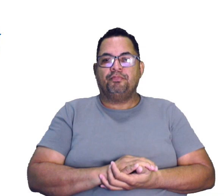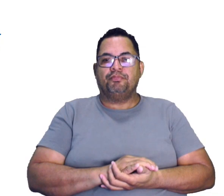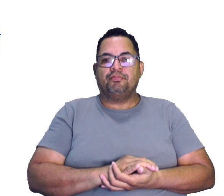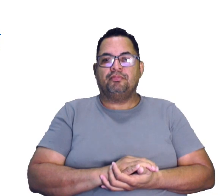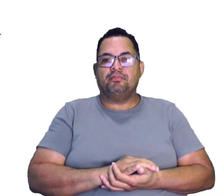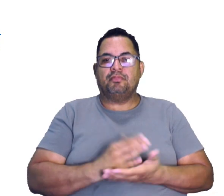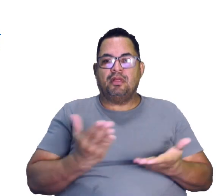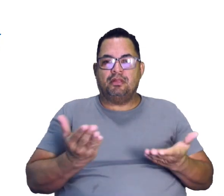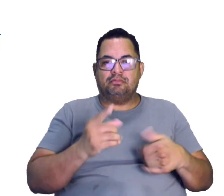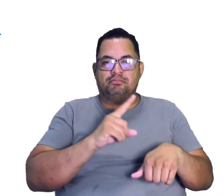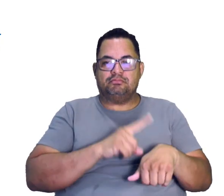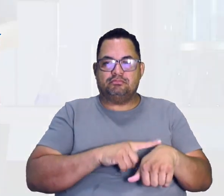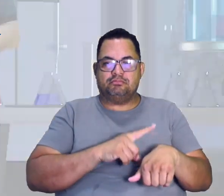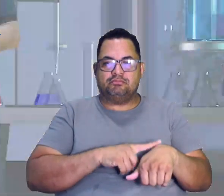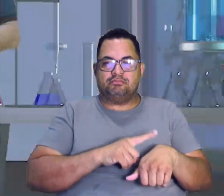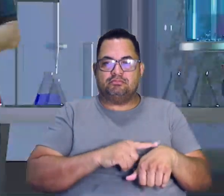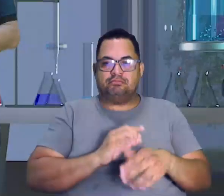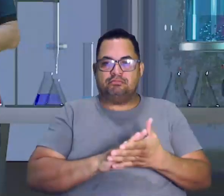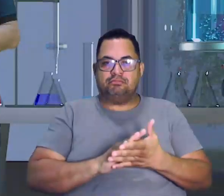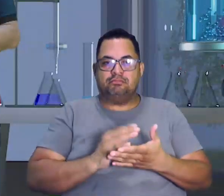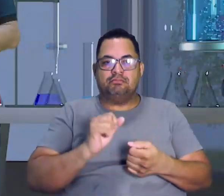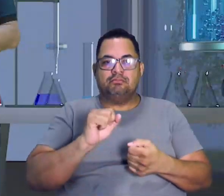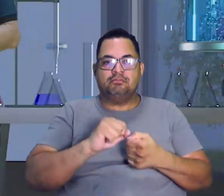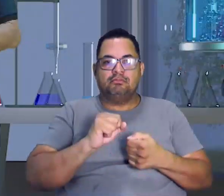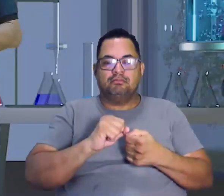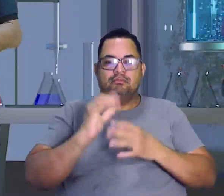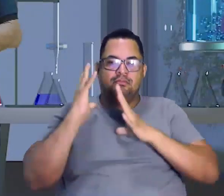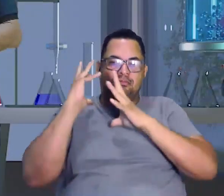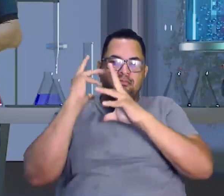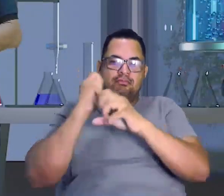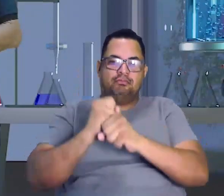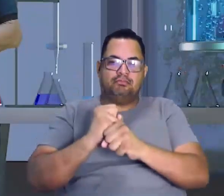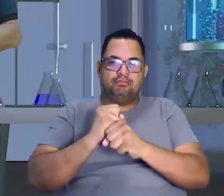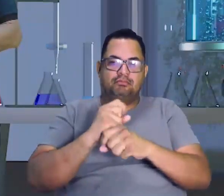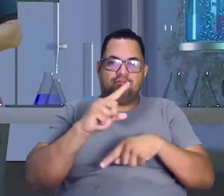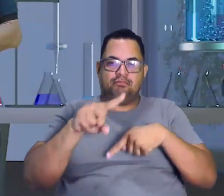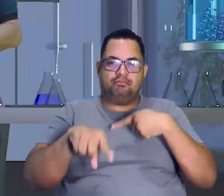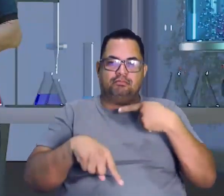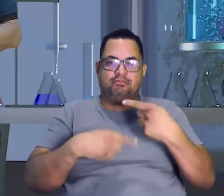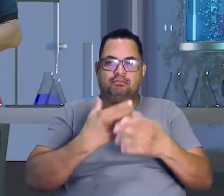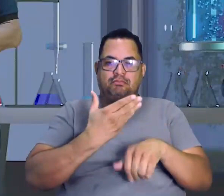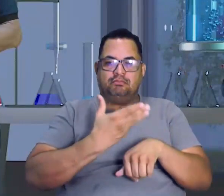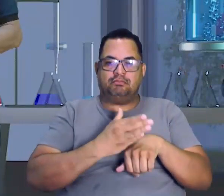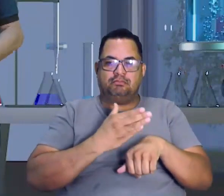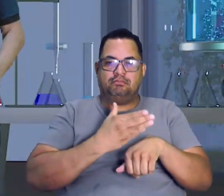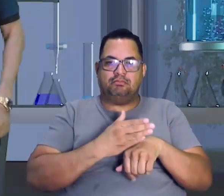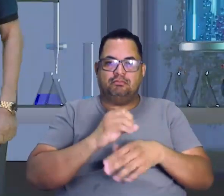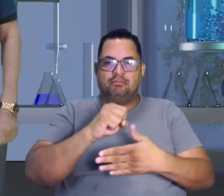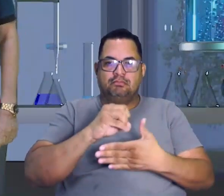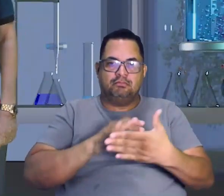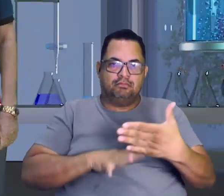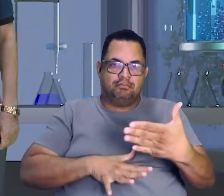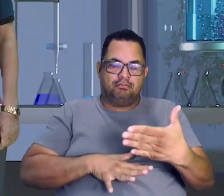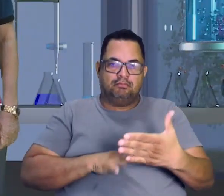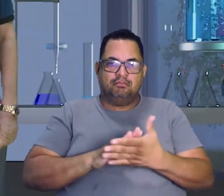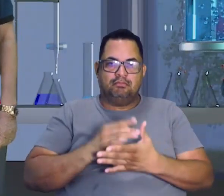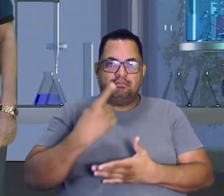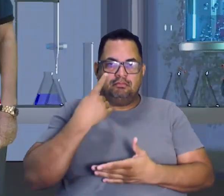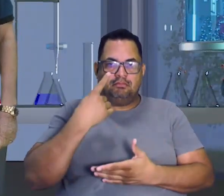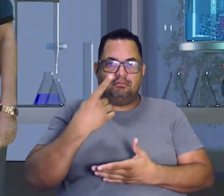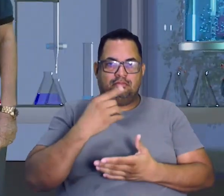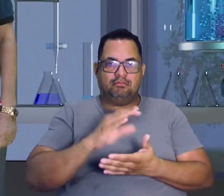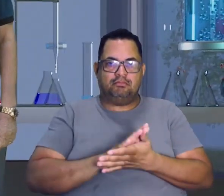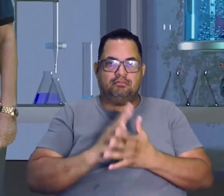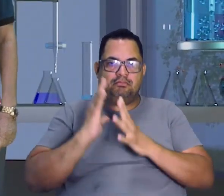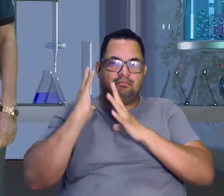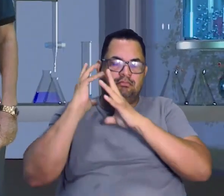Galerinha, agora a gente vai para a nossa revisão da aula e depois para a atividade, né, Almeida? Fique de olho, porque a revisão